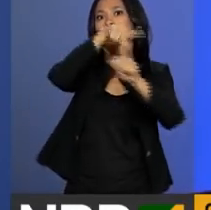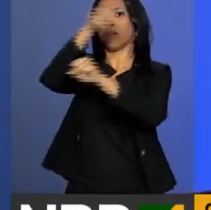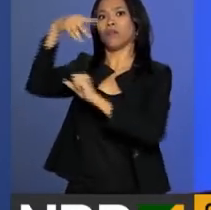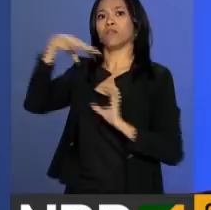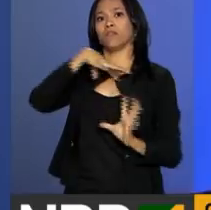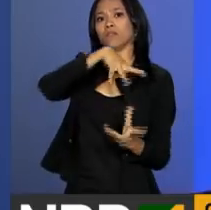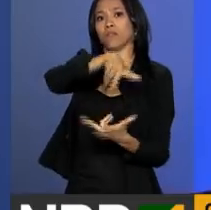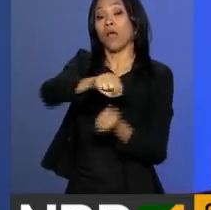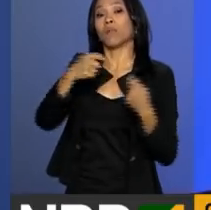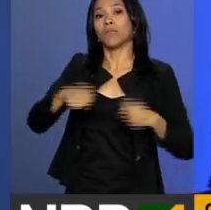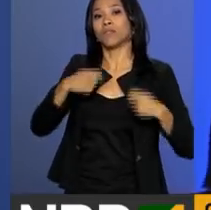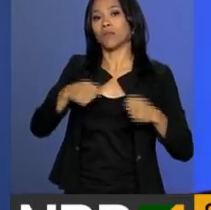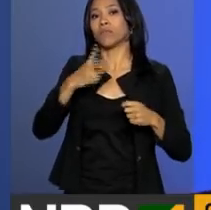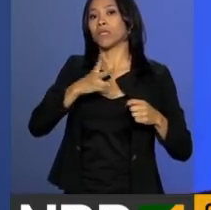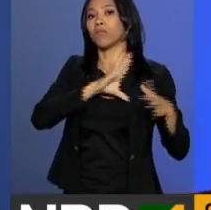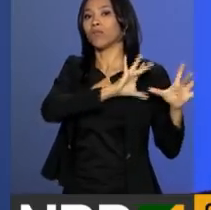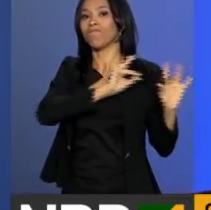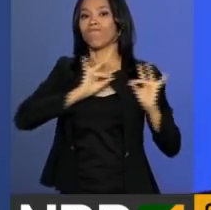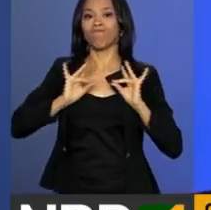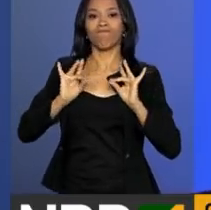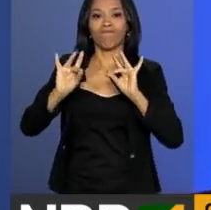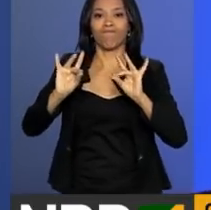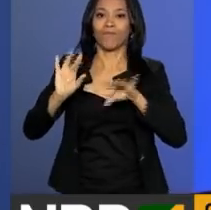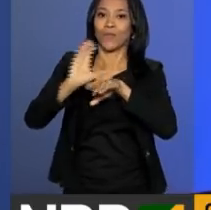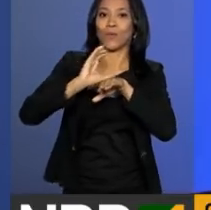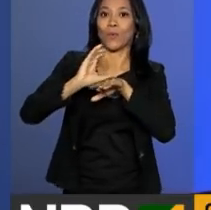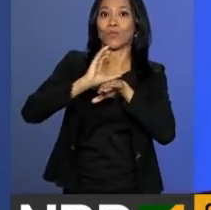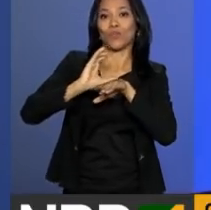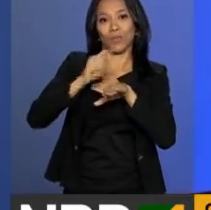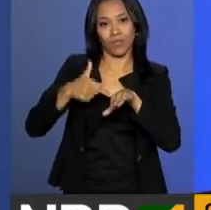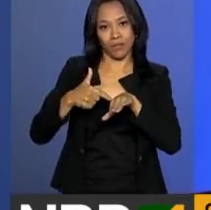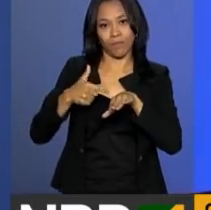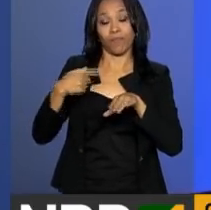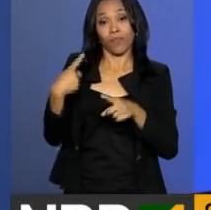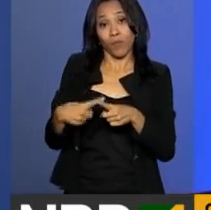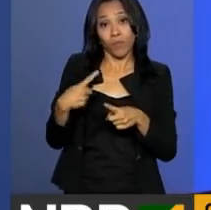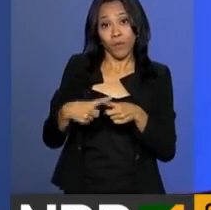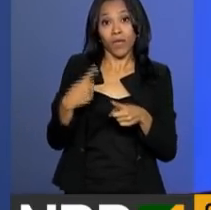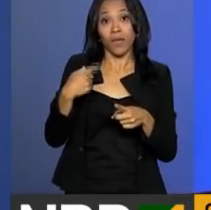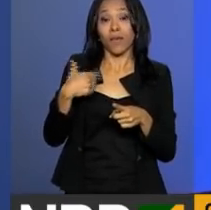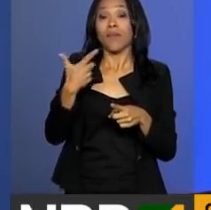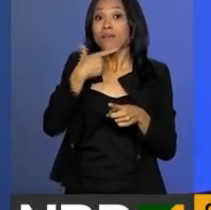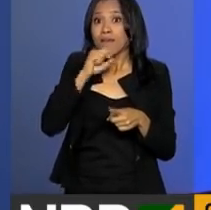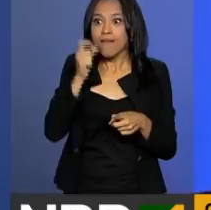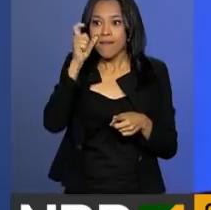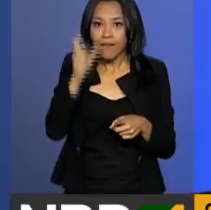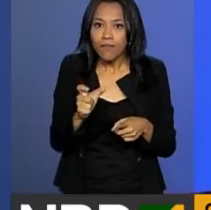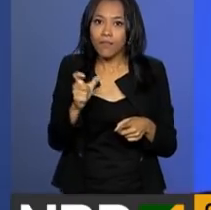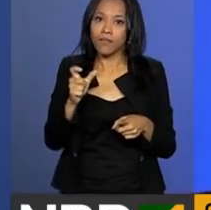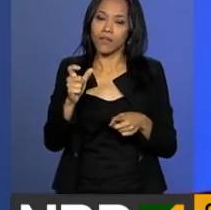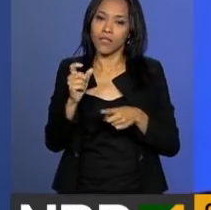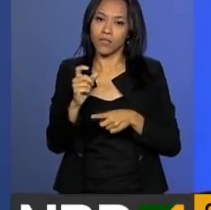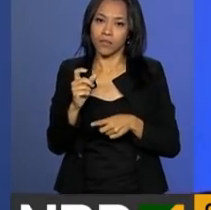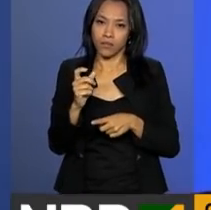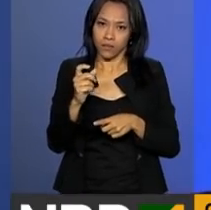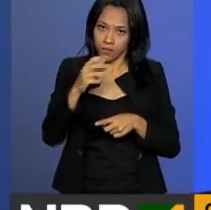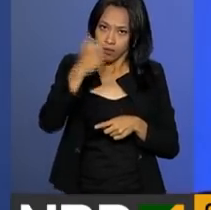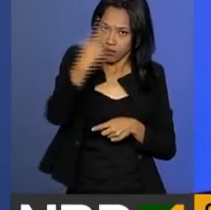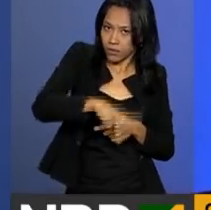o texto condicional porque os riscos não devem paralisar quem deseja empreender não é